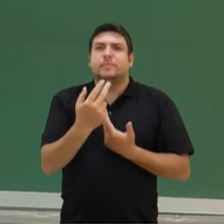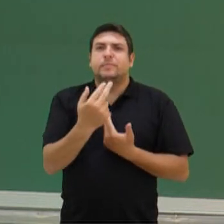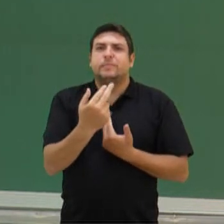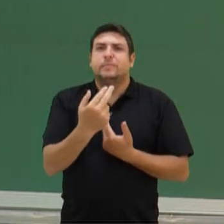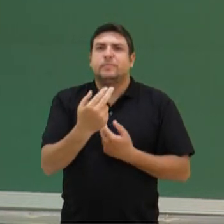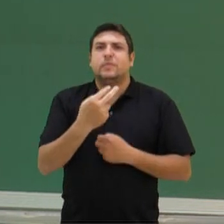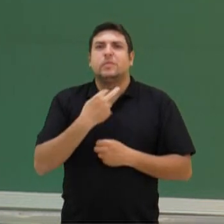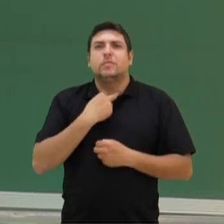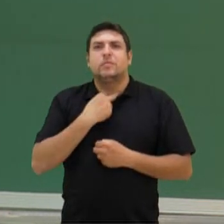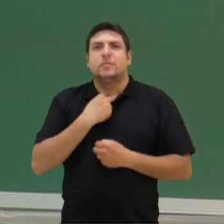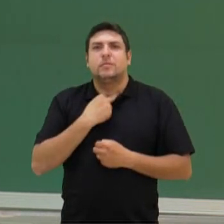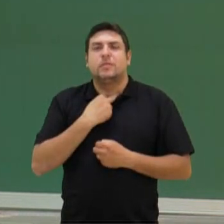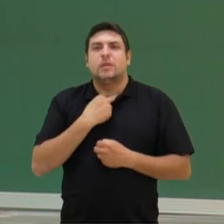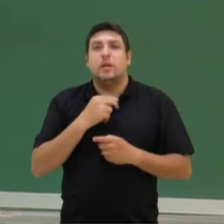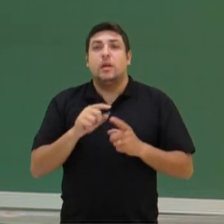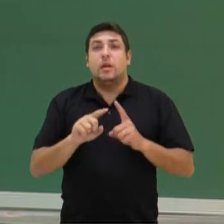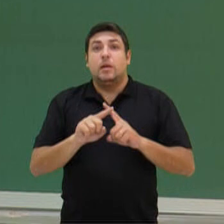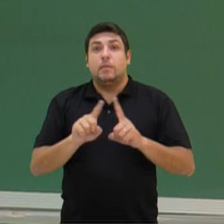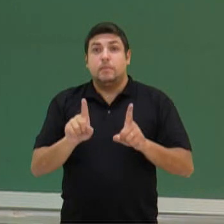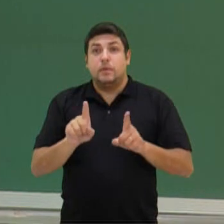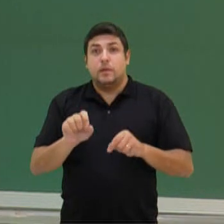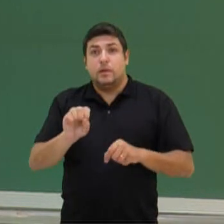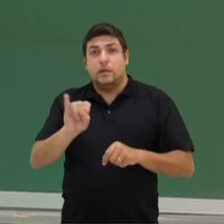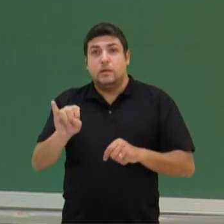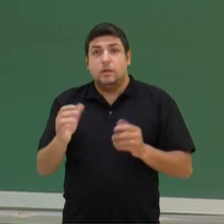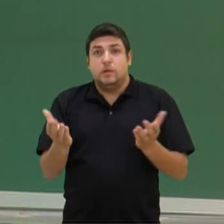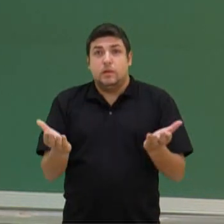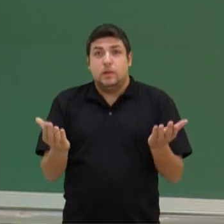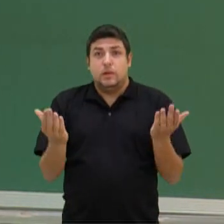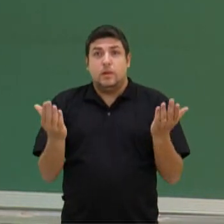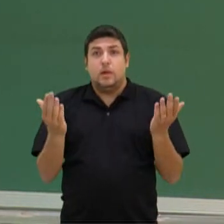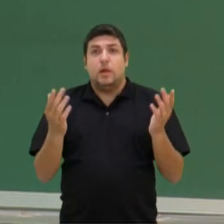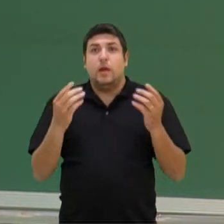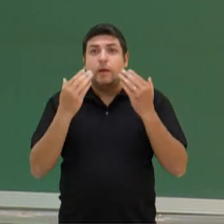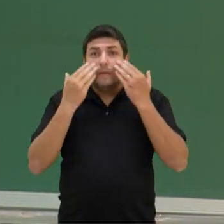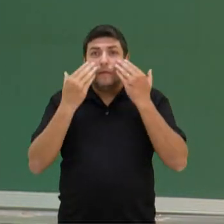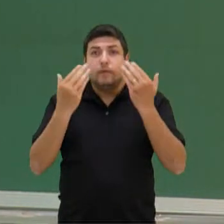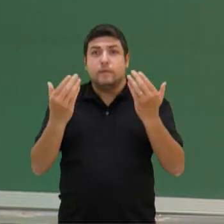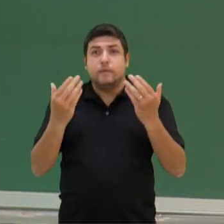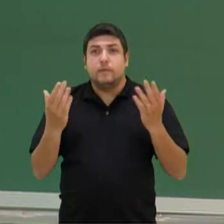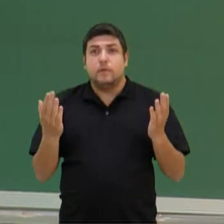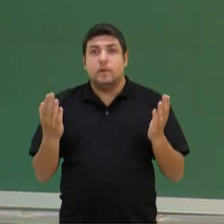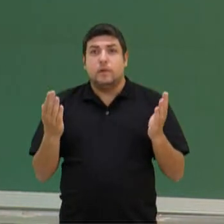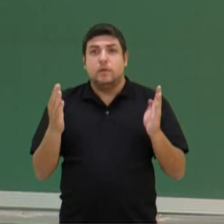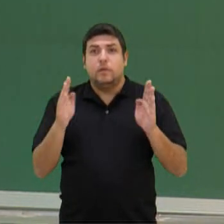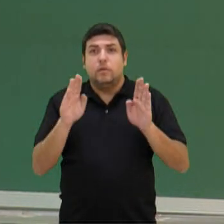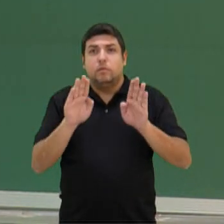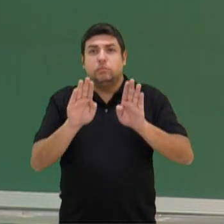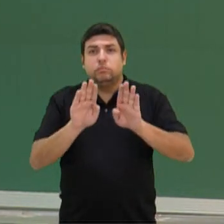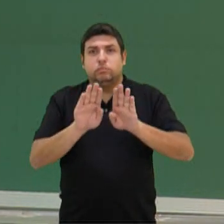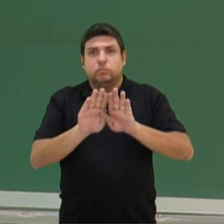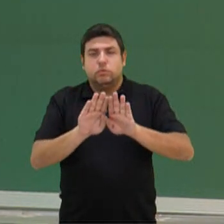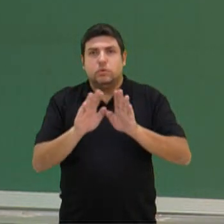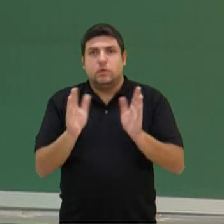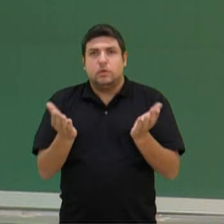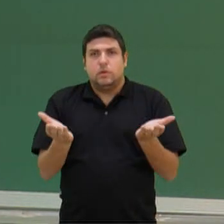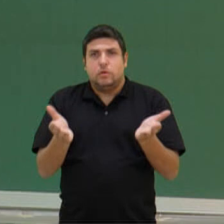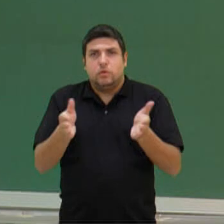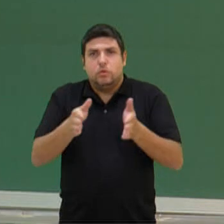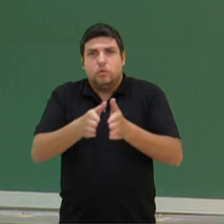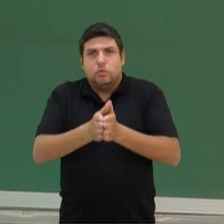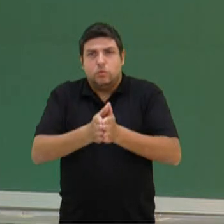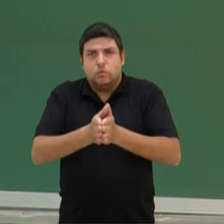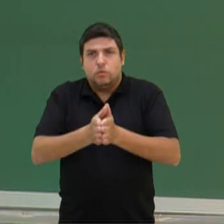Simétrico essa imagem. Já se essa dobra fosse feita, se esse corte fosse feito no meio e a